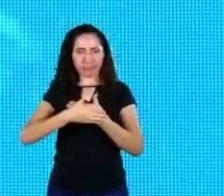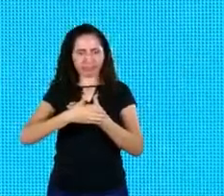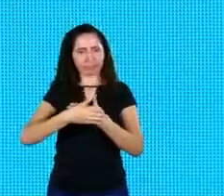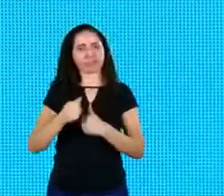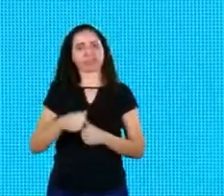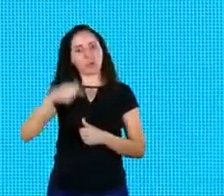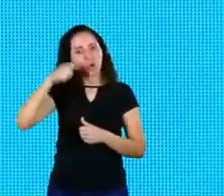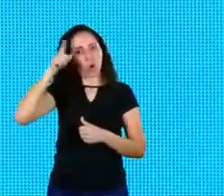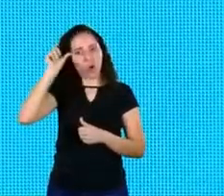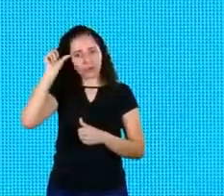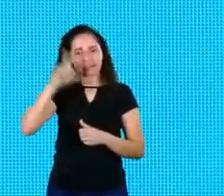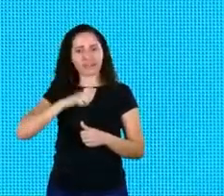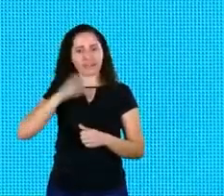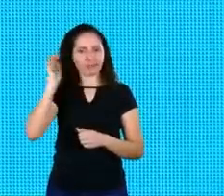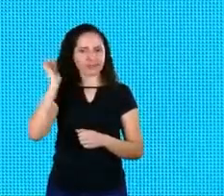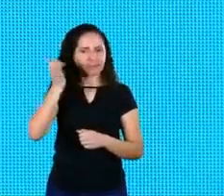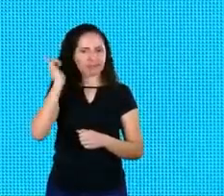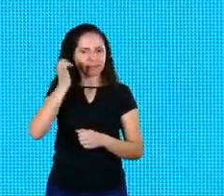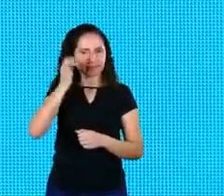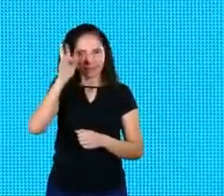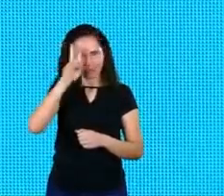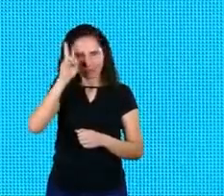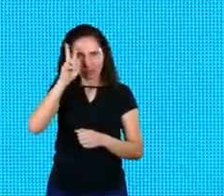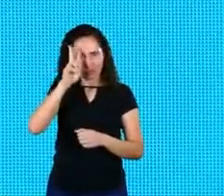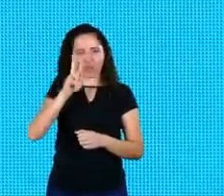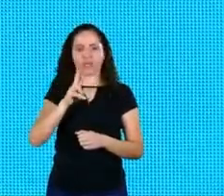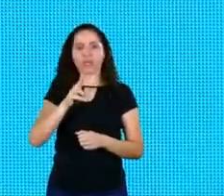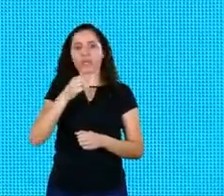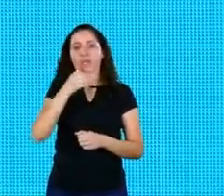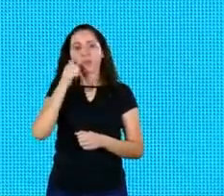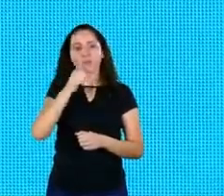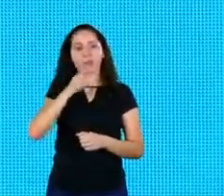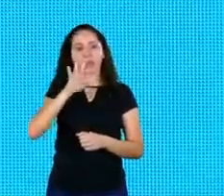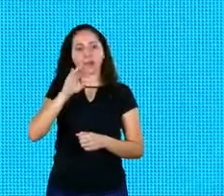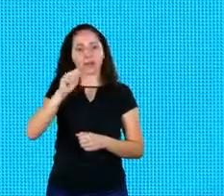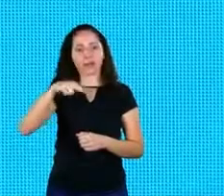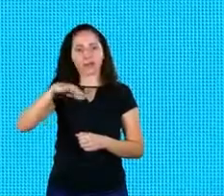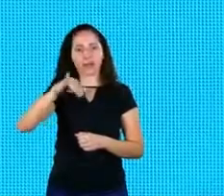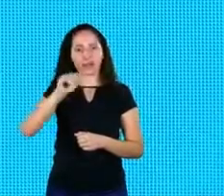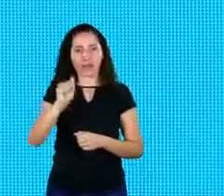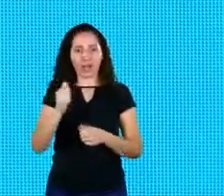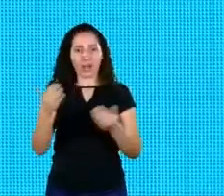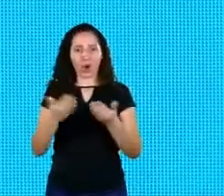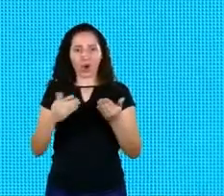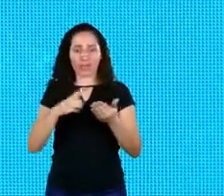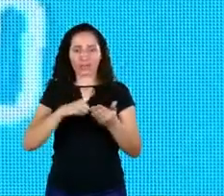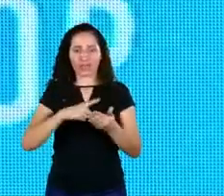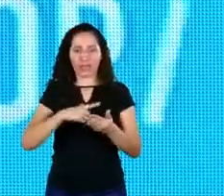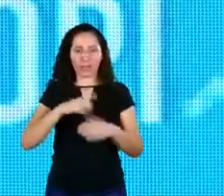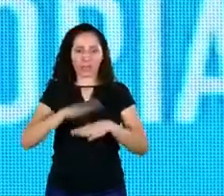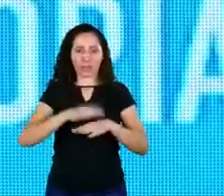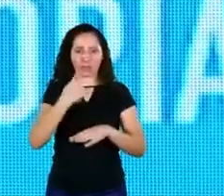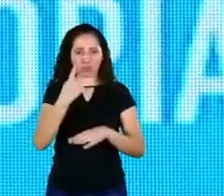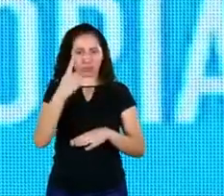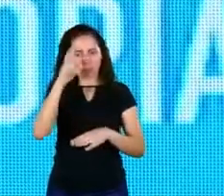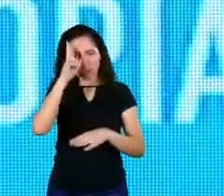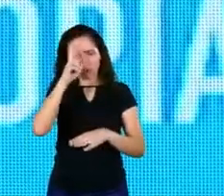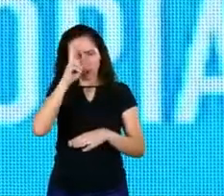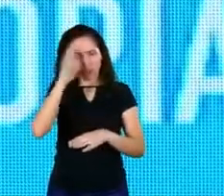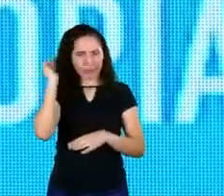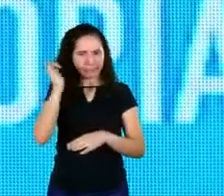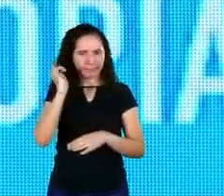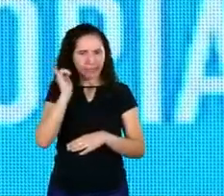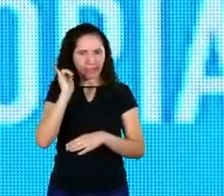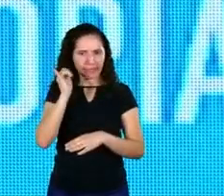nós tivemos a primeira história contada com a Tânia Alonso. E agora a gente tem mais uma história contada. Olha